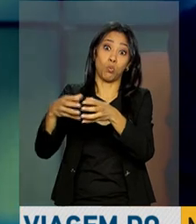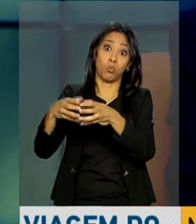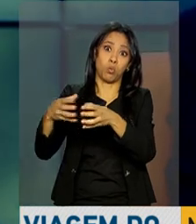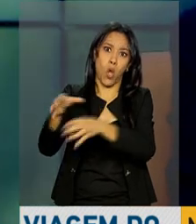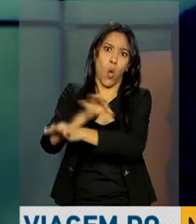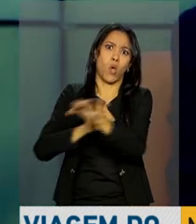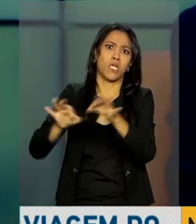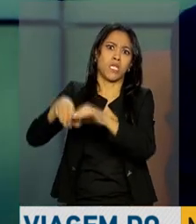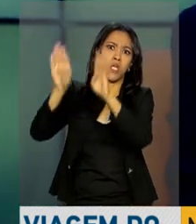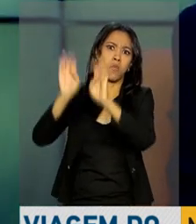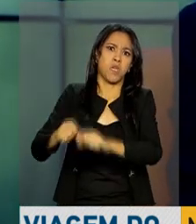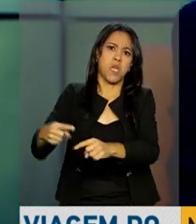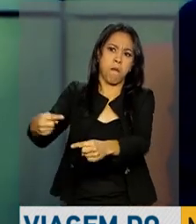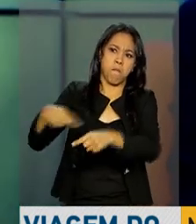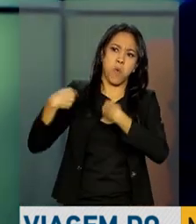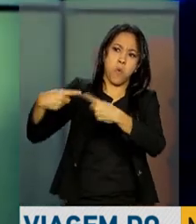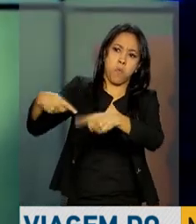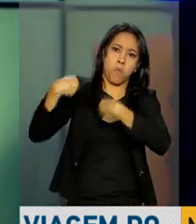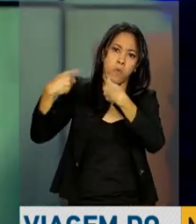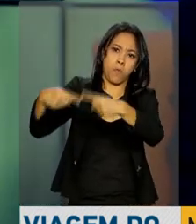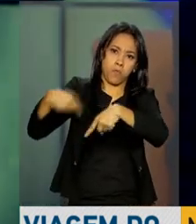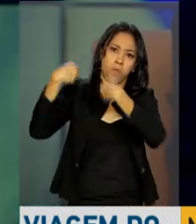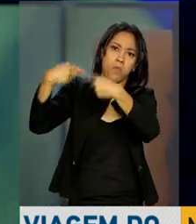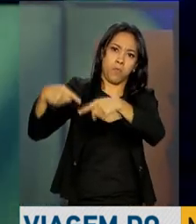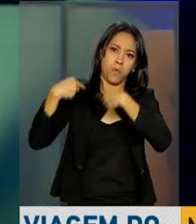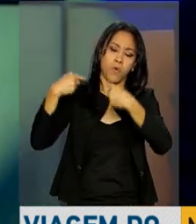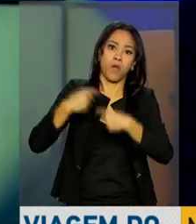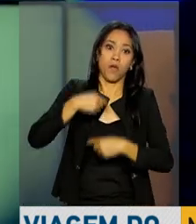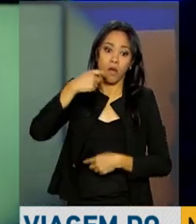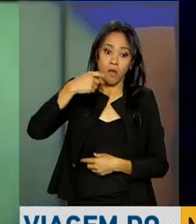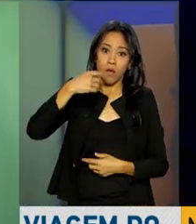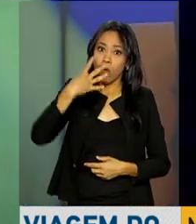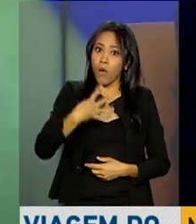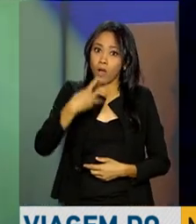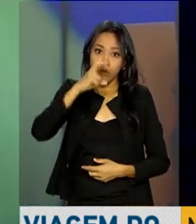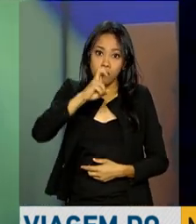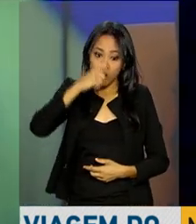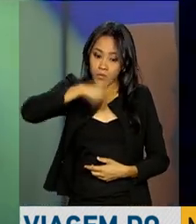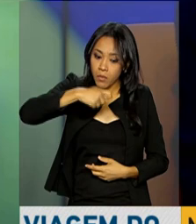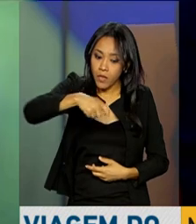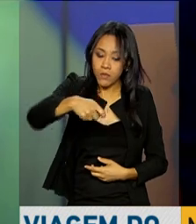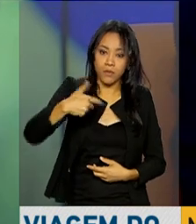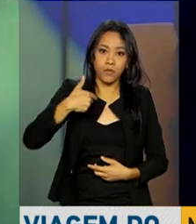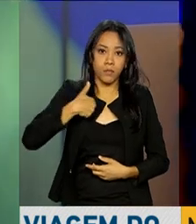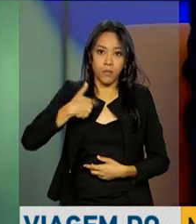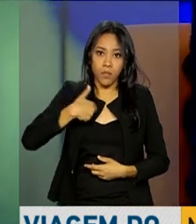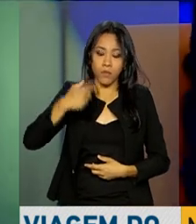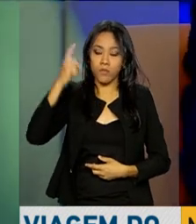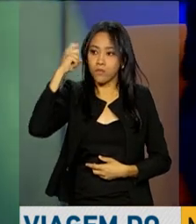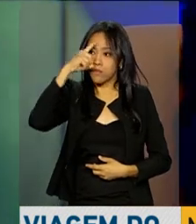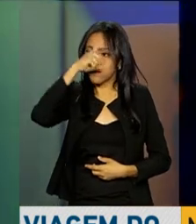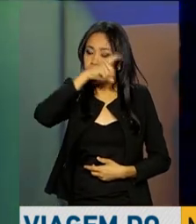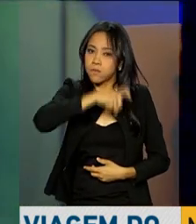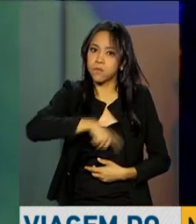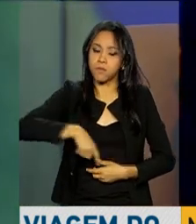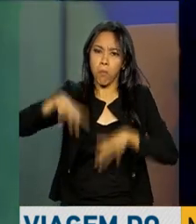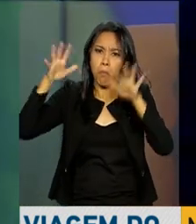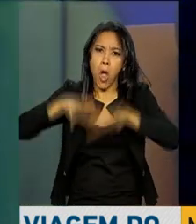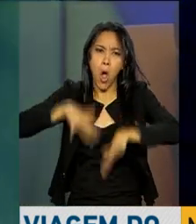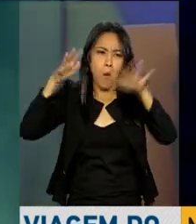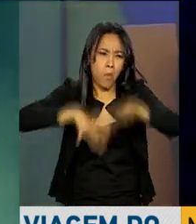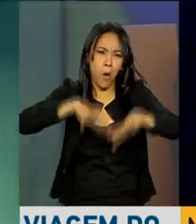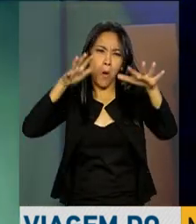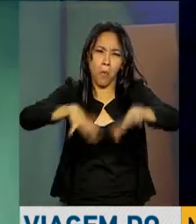organizada. E ela se organizou de uma maneira que nos primeiros 4, 5, 6 meses, né, fez movimentos os mais variados,